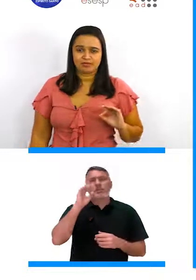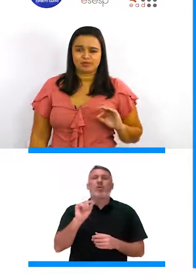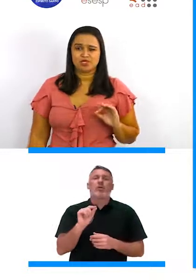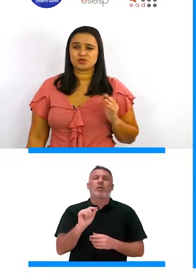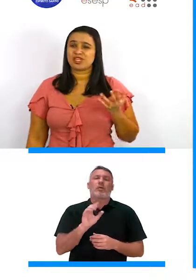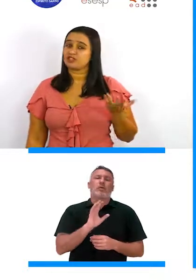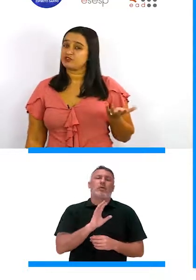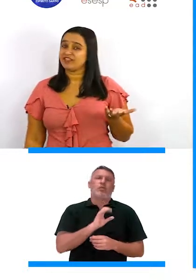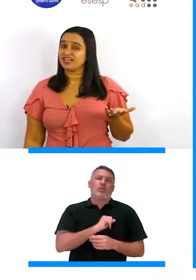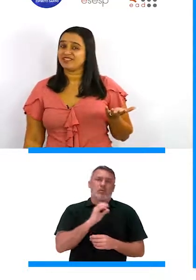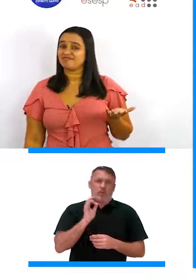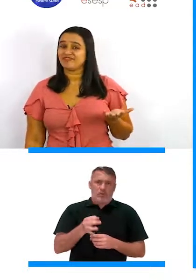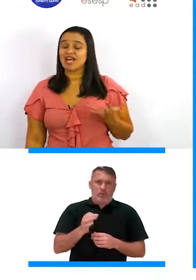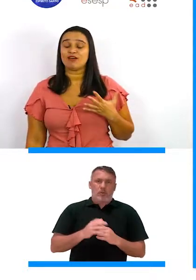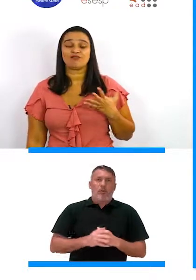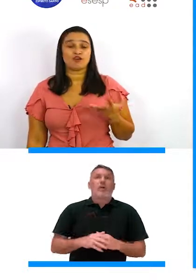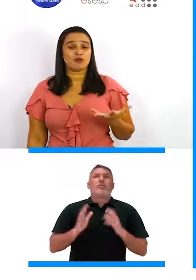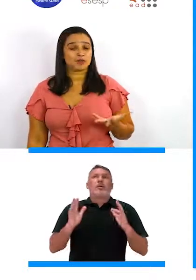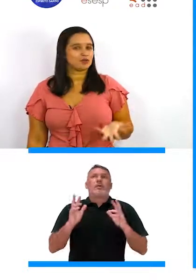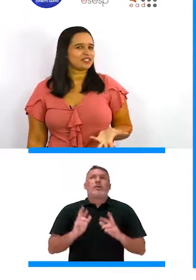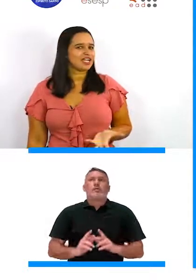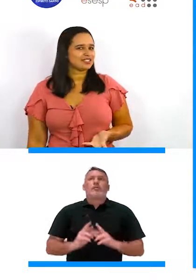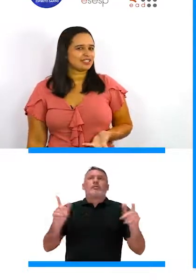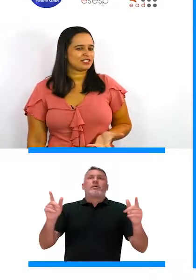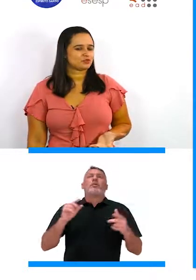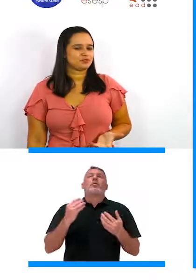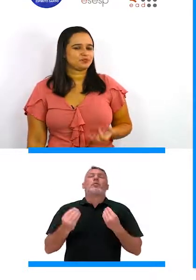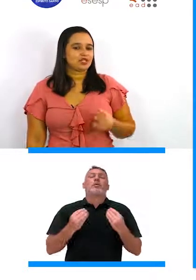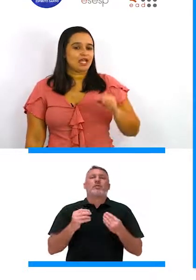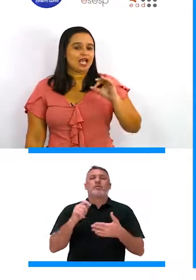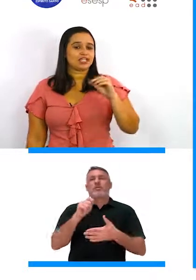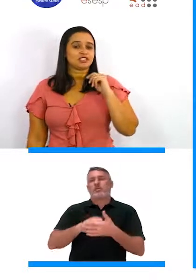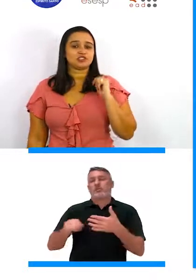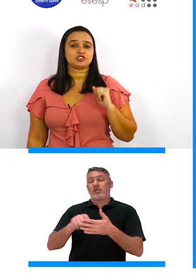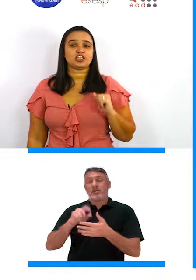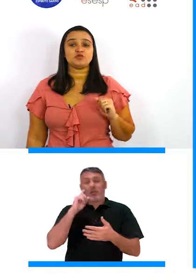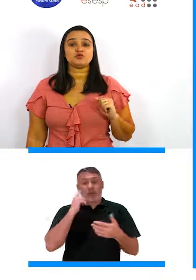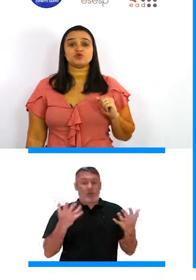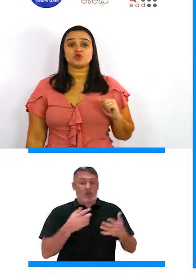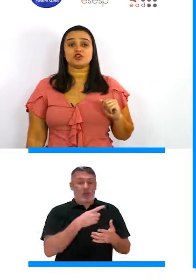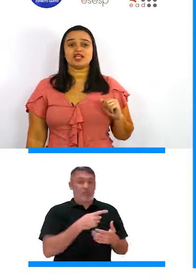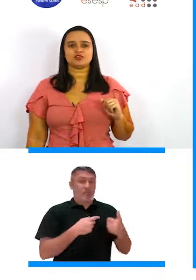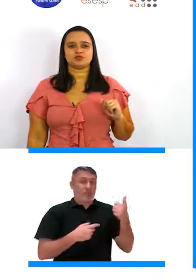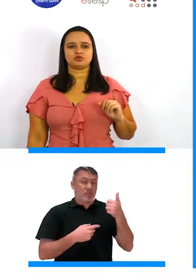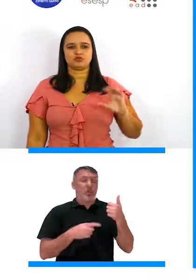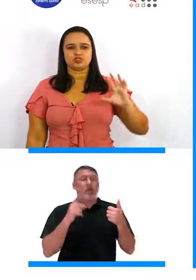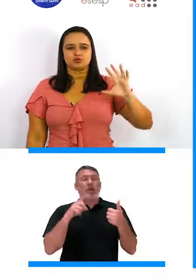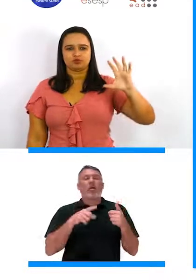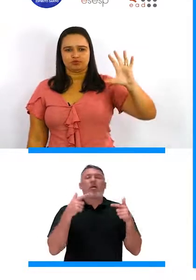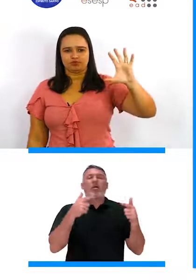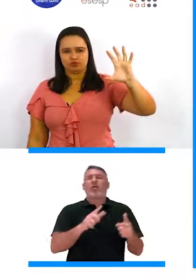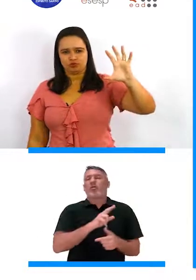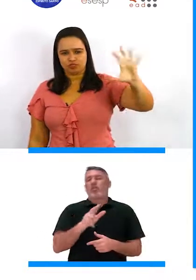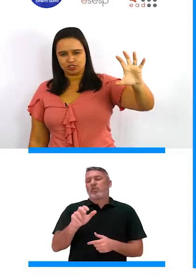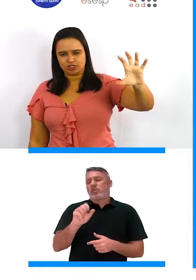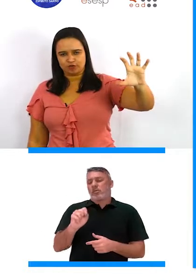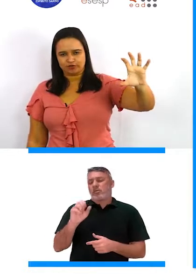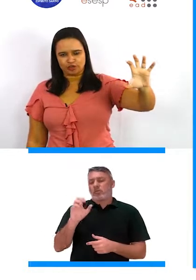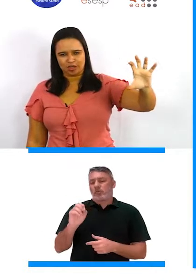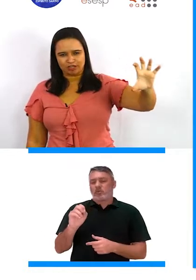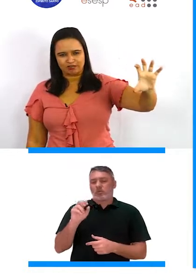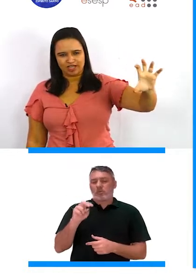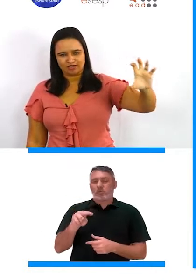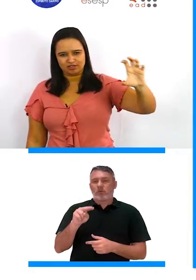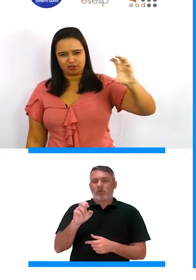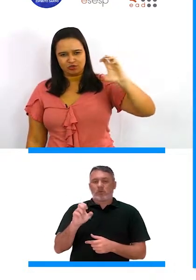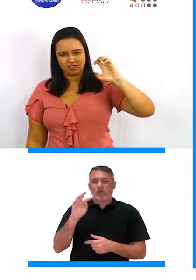perceberam aí. Mas o que difere? A forma com que é escrito. Aqui a gente tem um soneto, duas estrofes